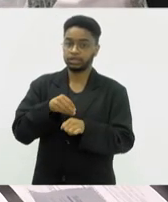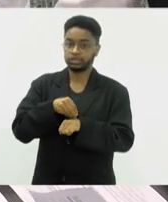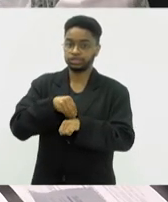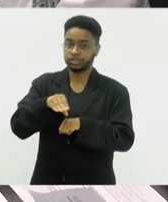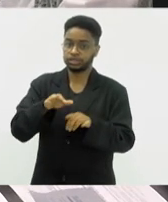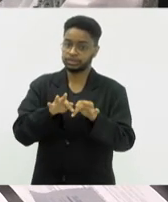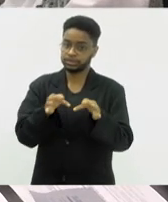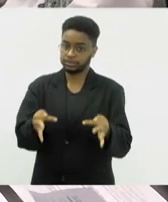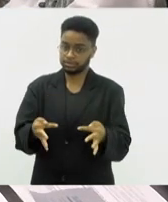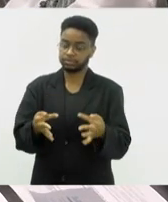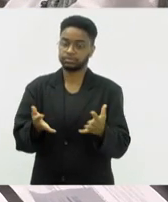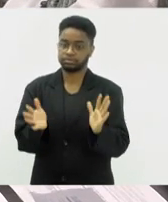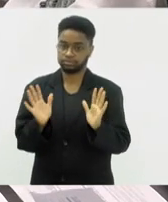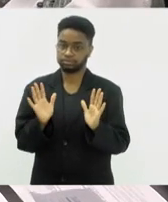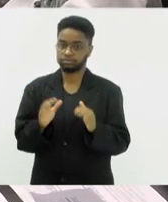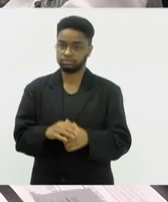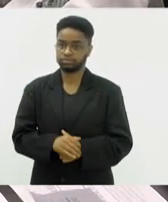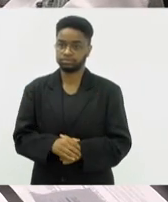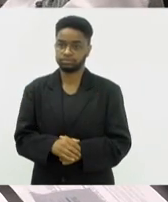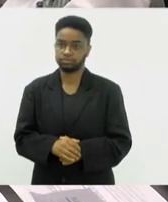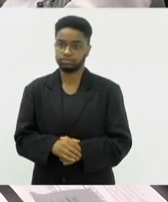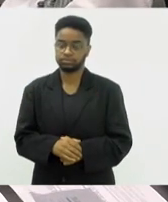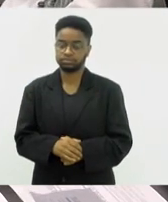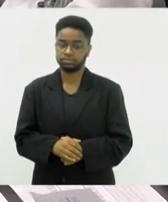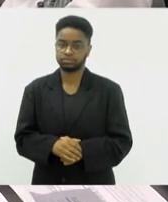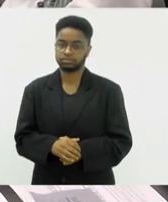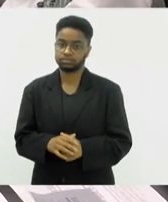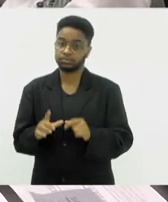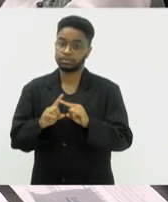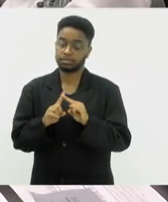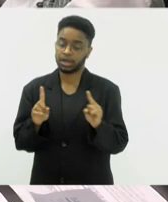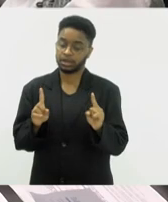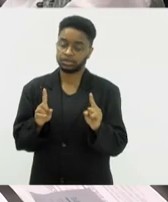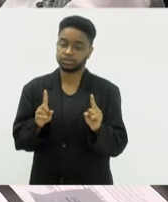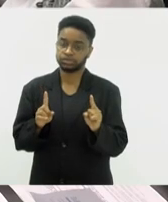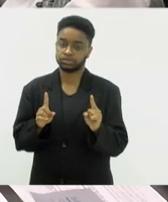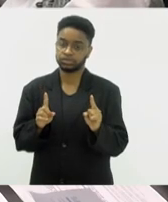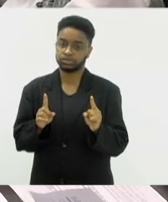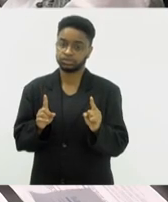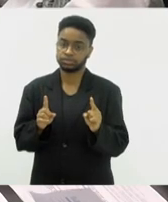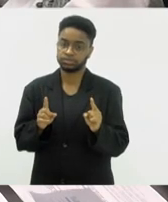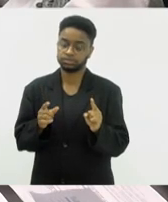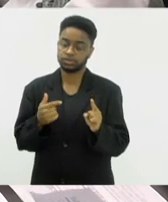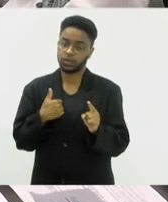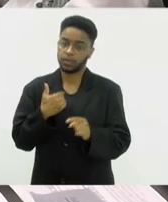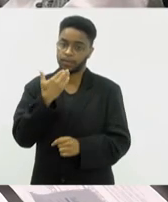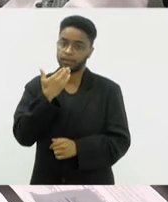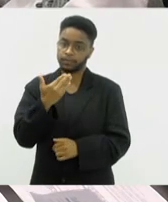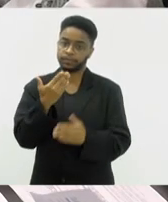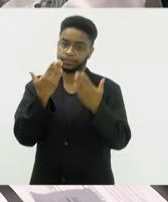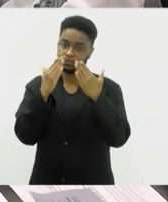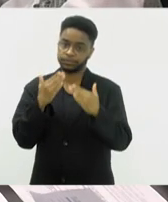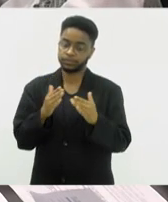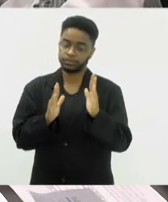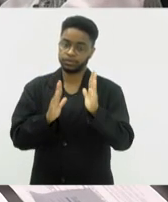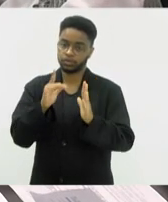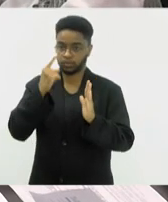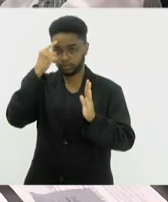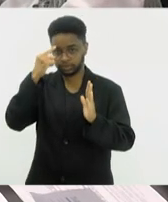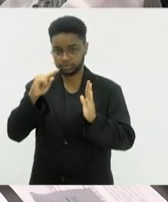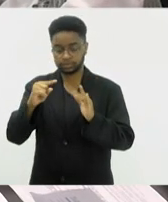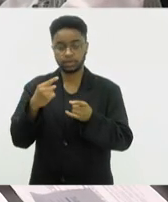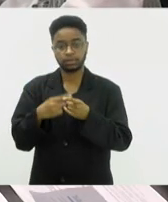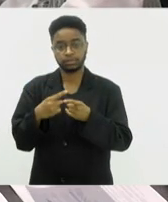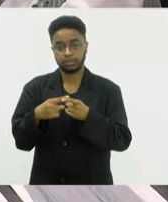Não normatizamos. Mas, de qualquer jeito, eu estou pedindo vista para uma sessão, que pode